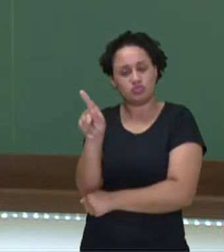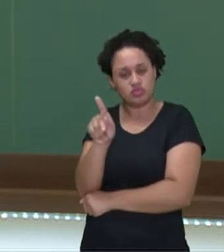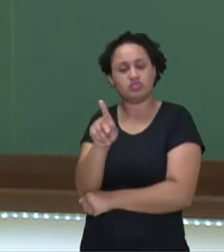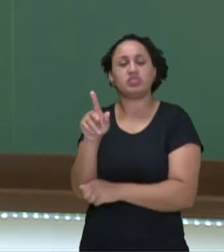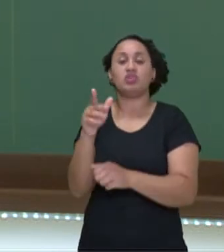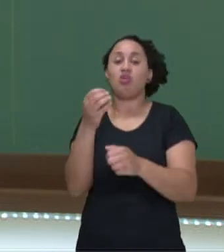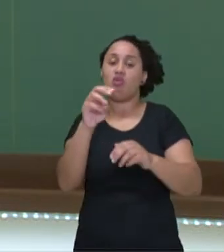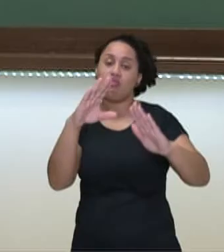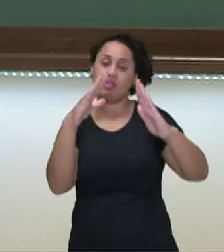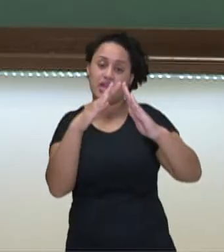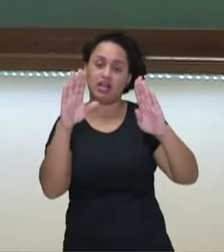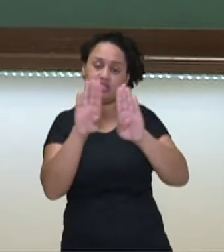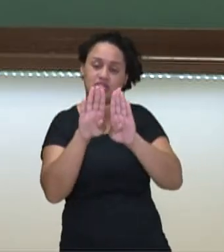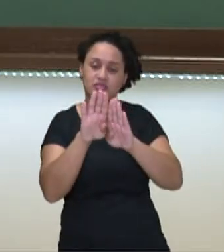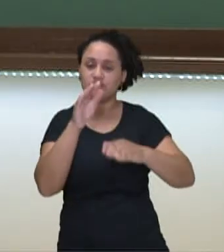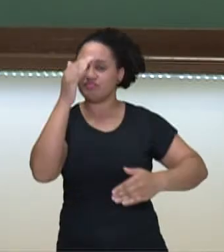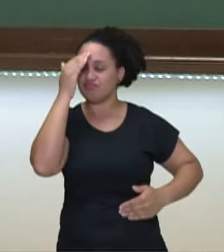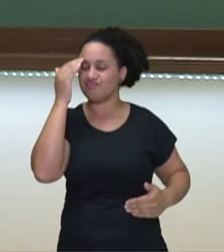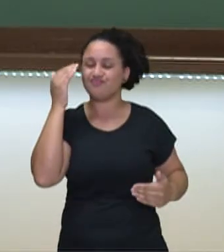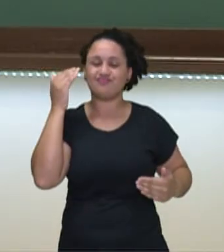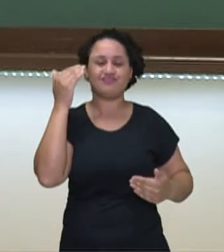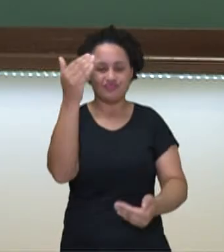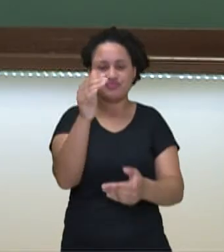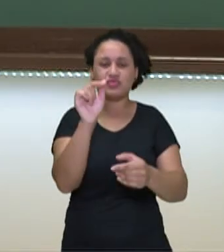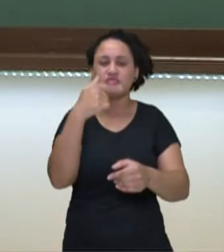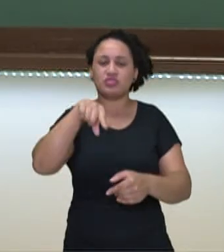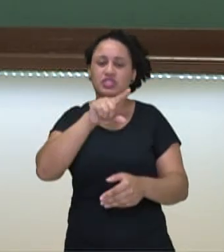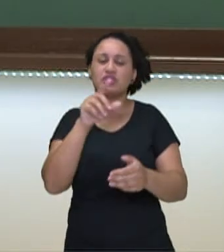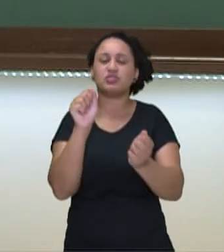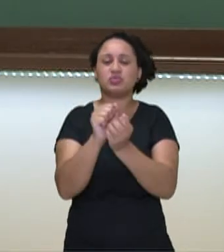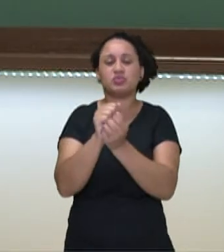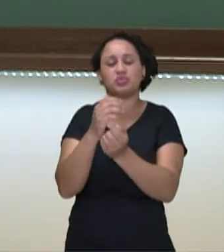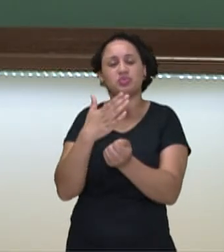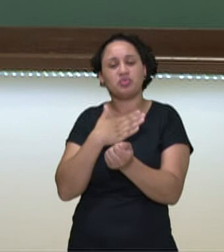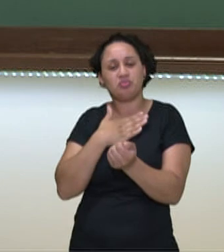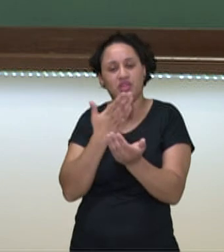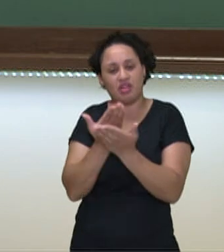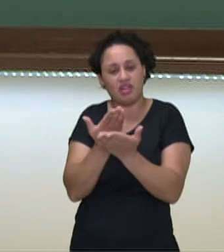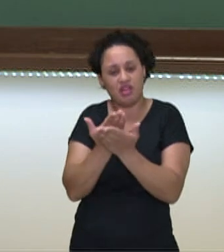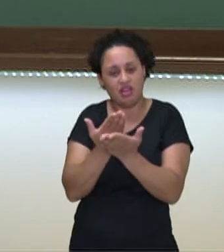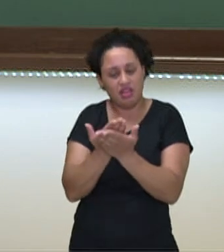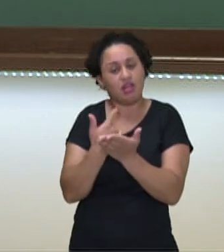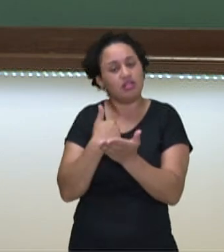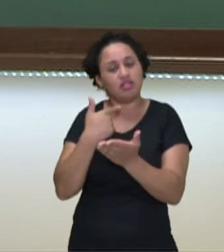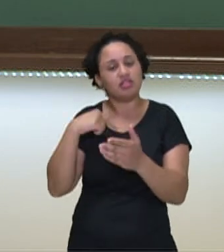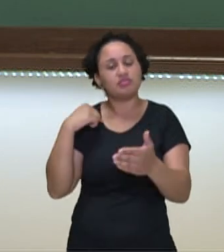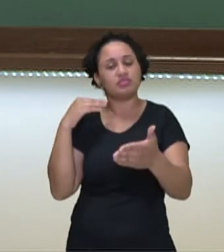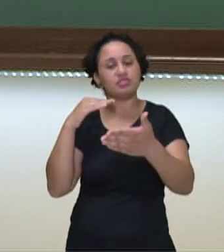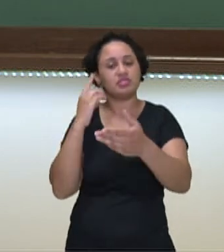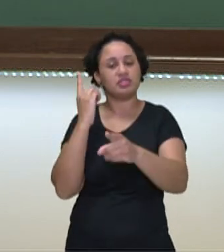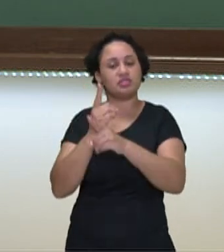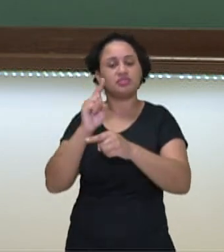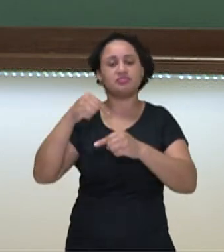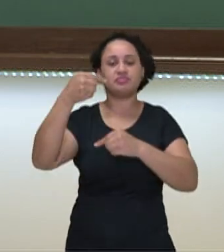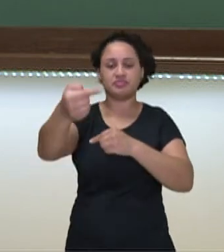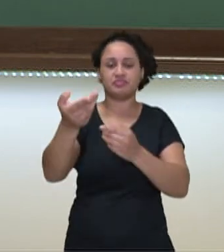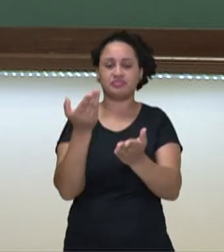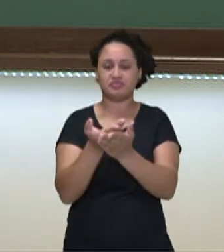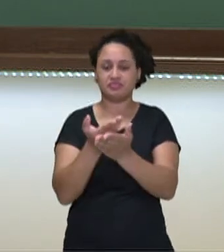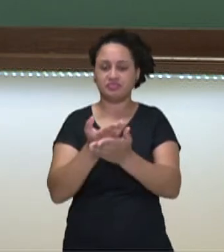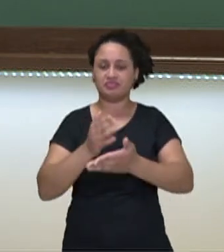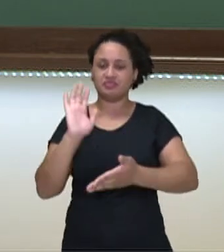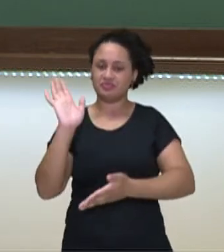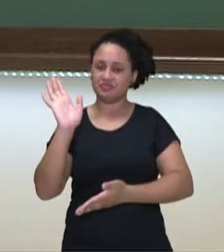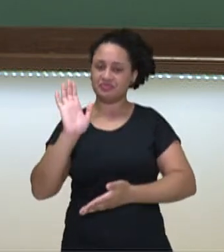em casa. Eu agradeço muito a participação de vocês nessa aula e a gente se vê na próxima. Tchau, tchau!